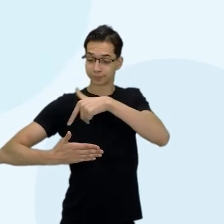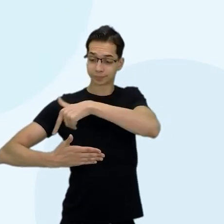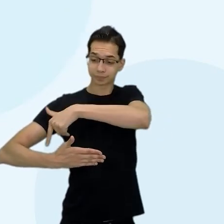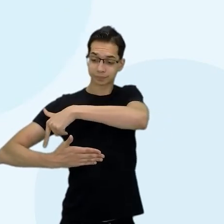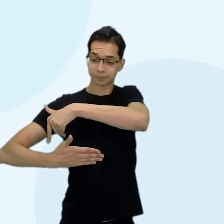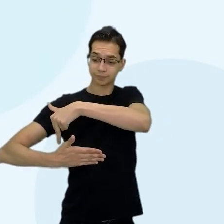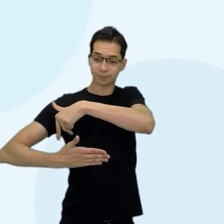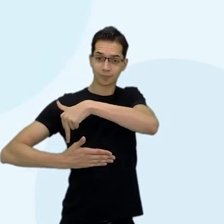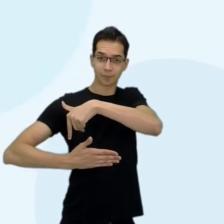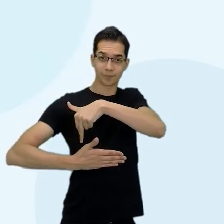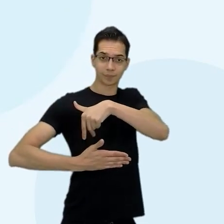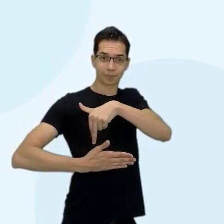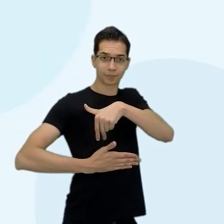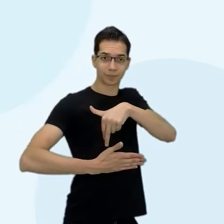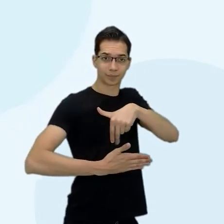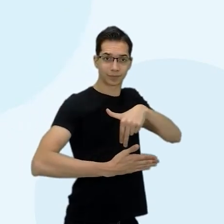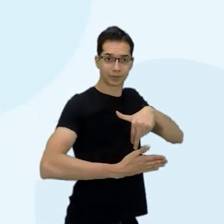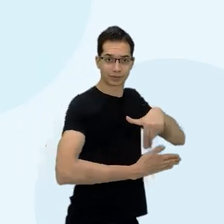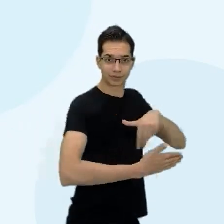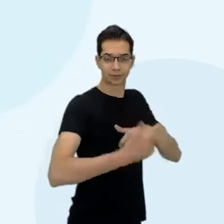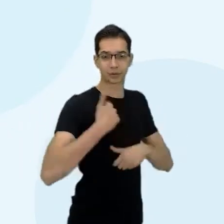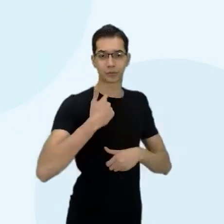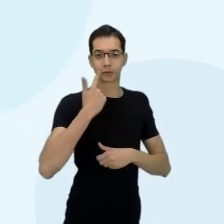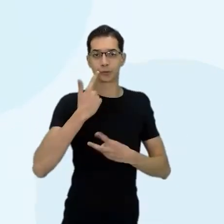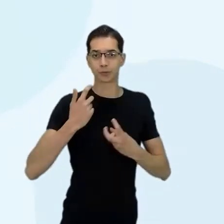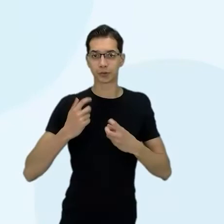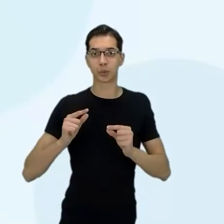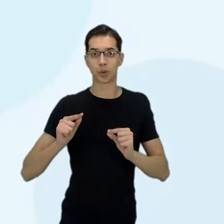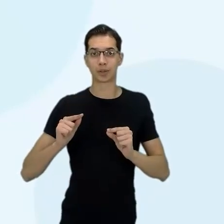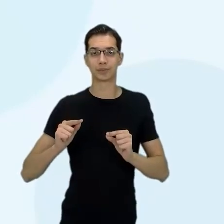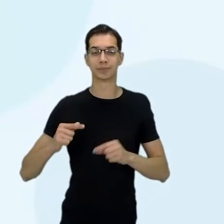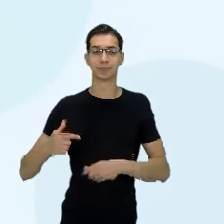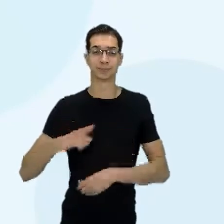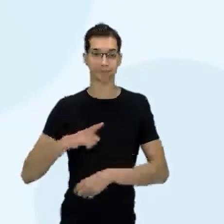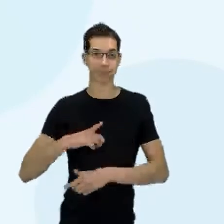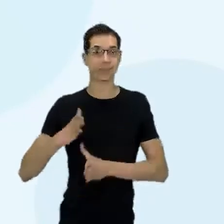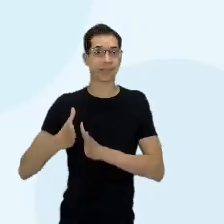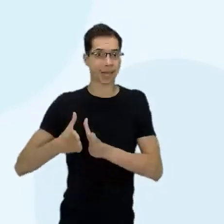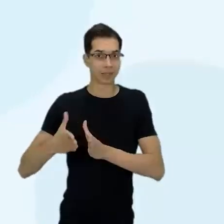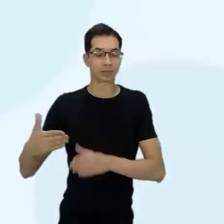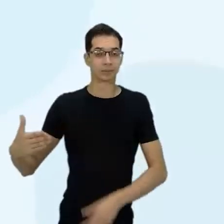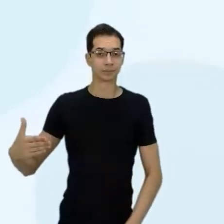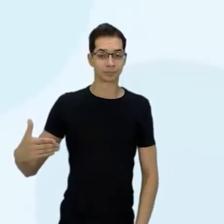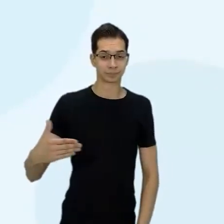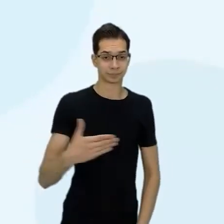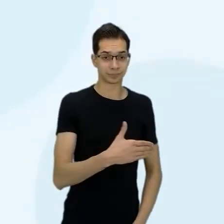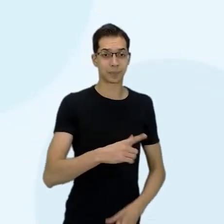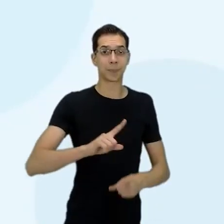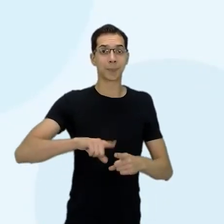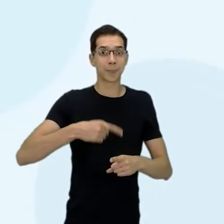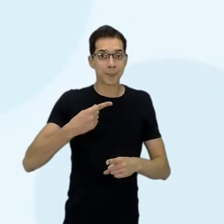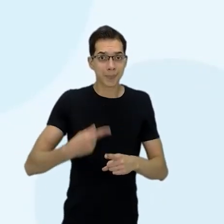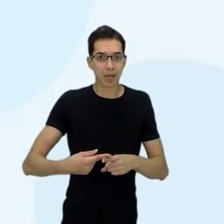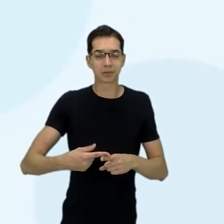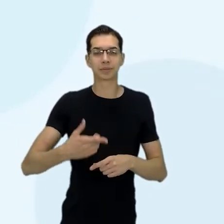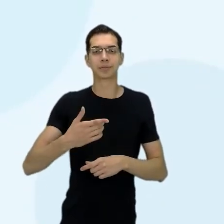velocidade mais a do trem. Eu tenho a velocidade do trem